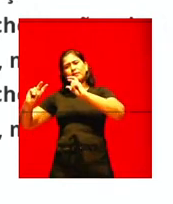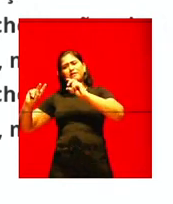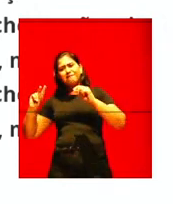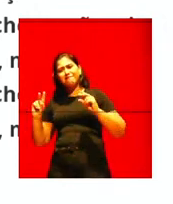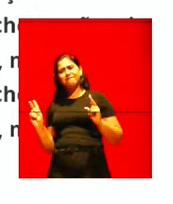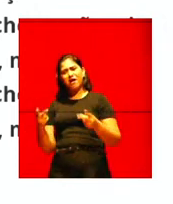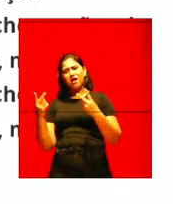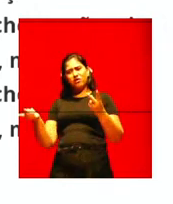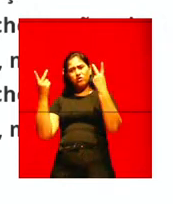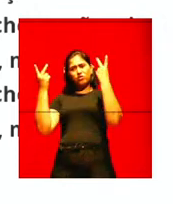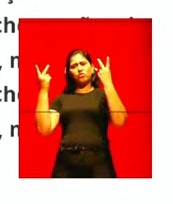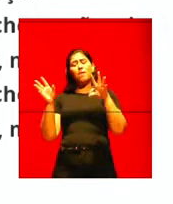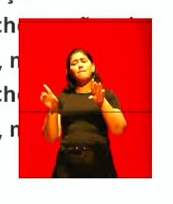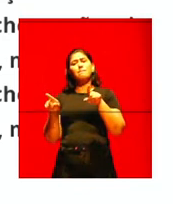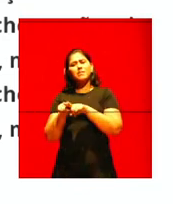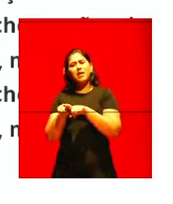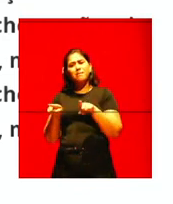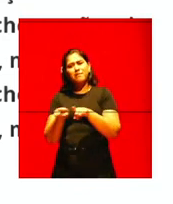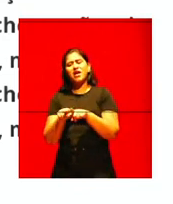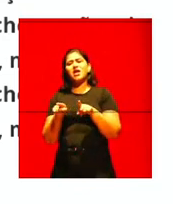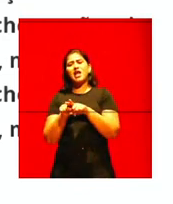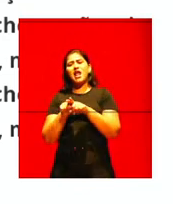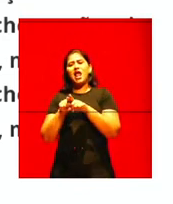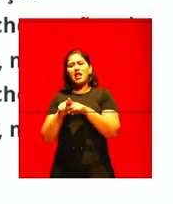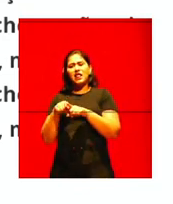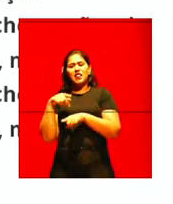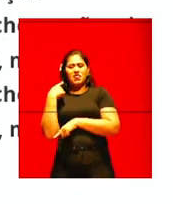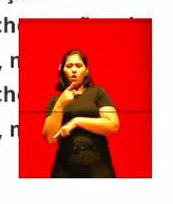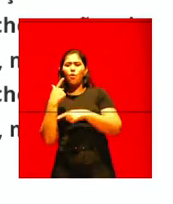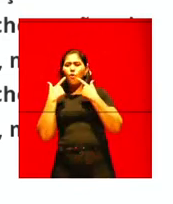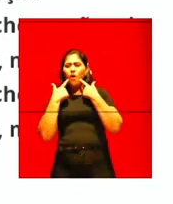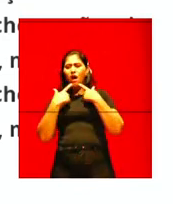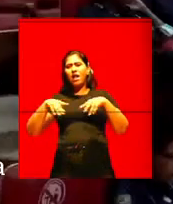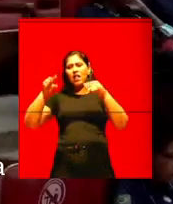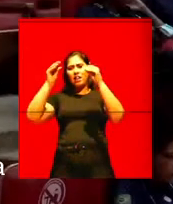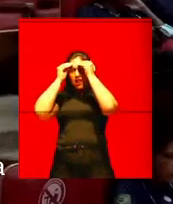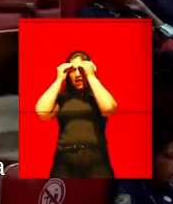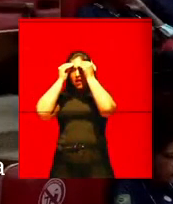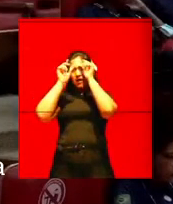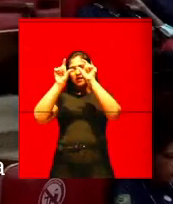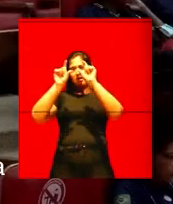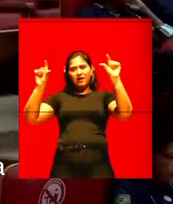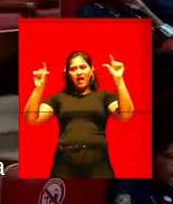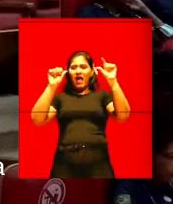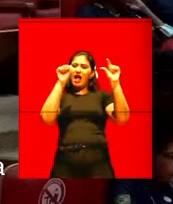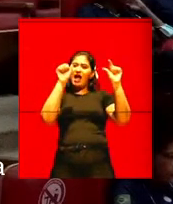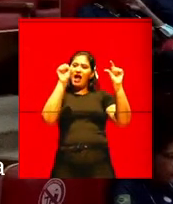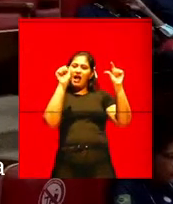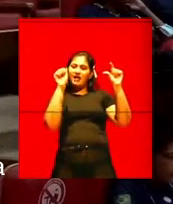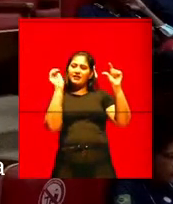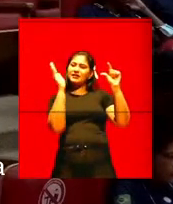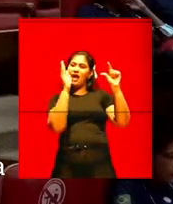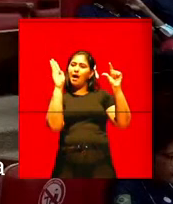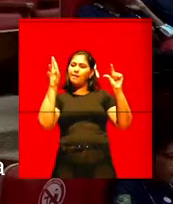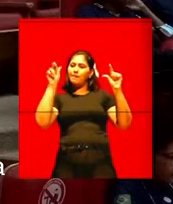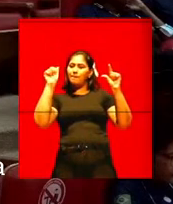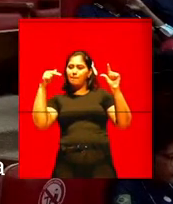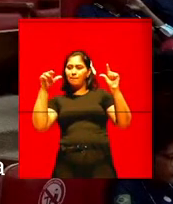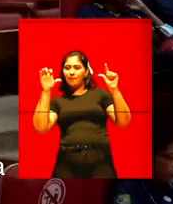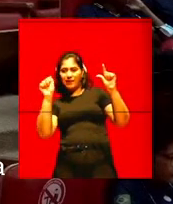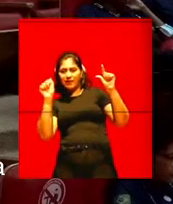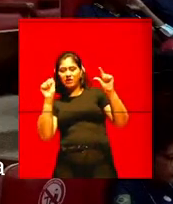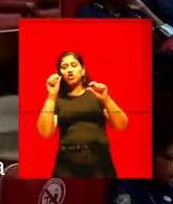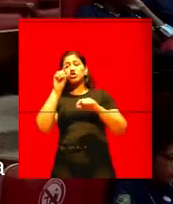lugar, mas também da linguagem, tá? Por isso que essa música aí, Asa Branca, que foi escrita 3